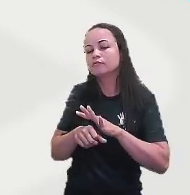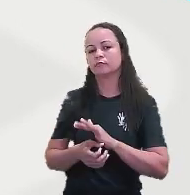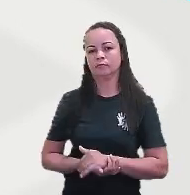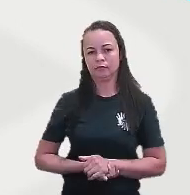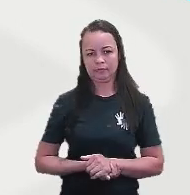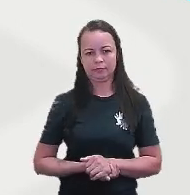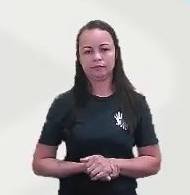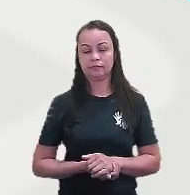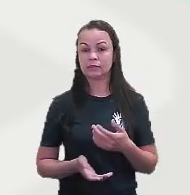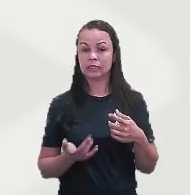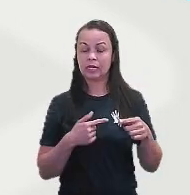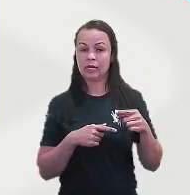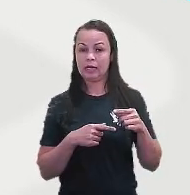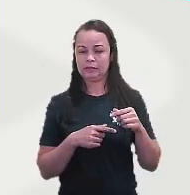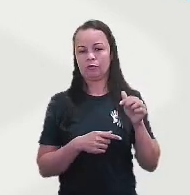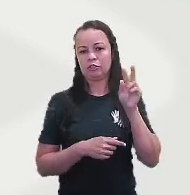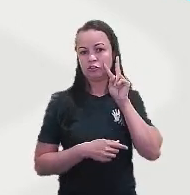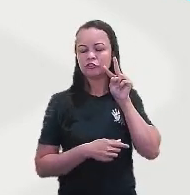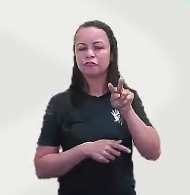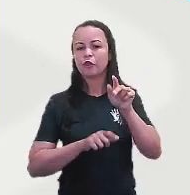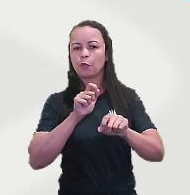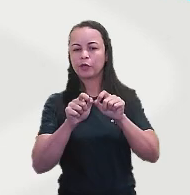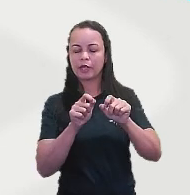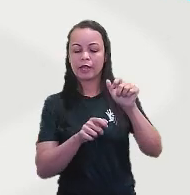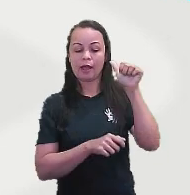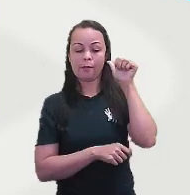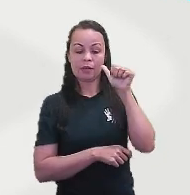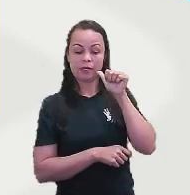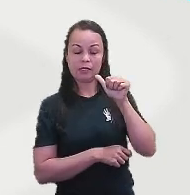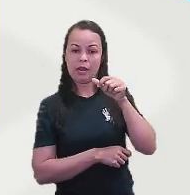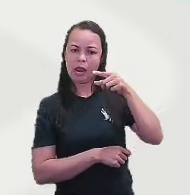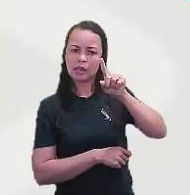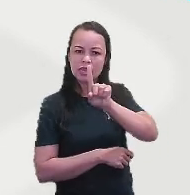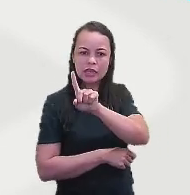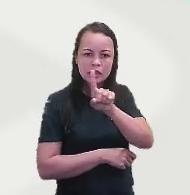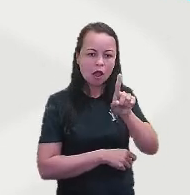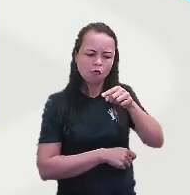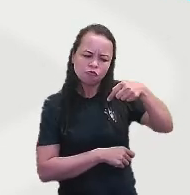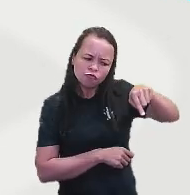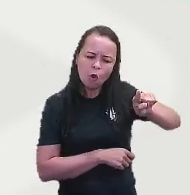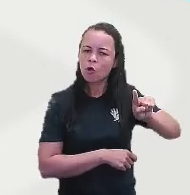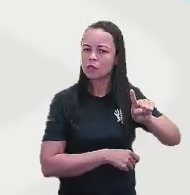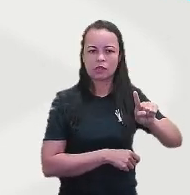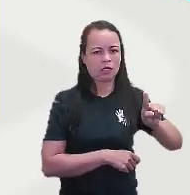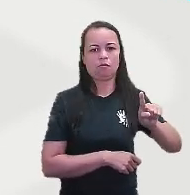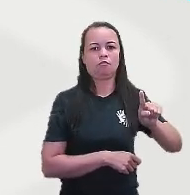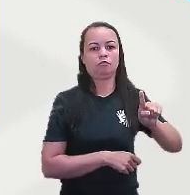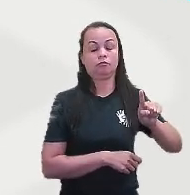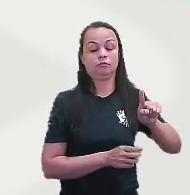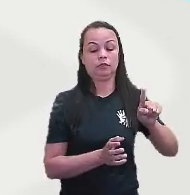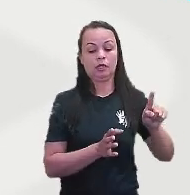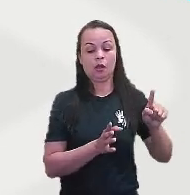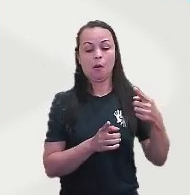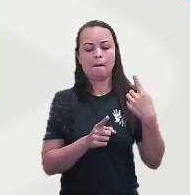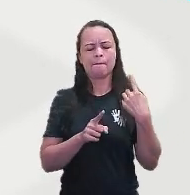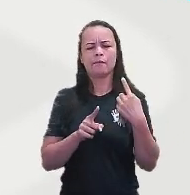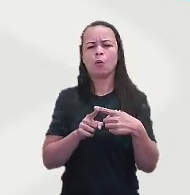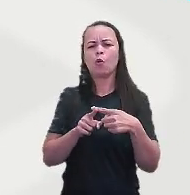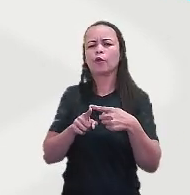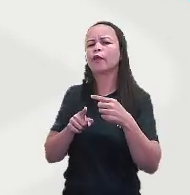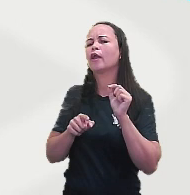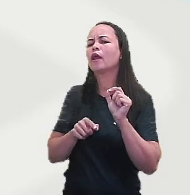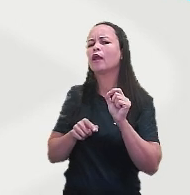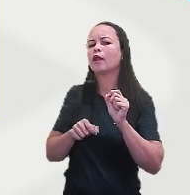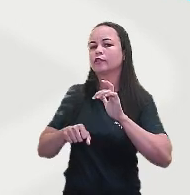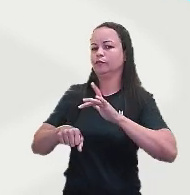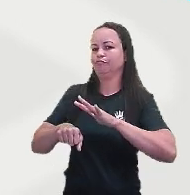ali, ó, ela não foi. Temos um verbo, a primeira oração, Maria não foi à escola. E porque